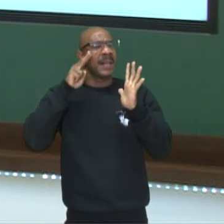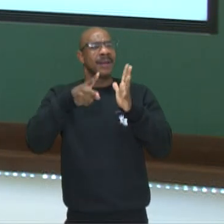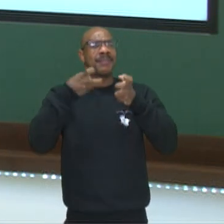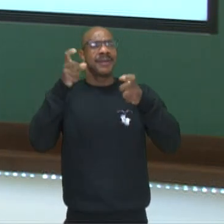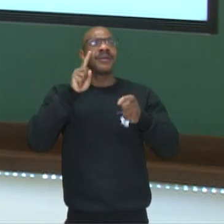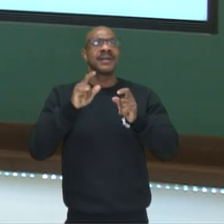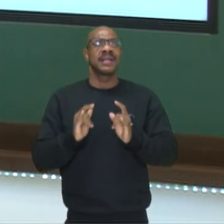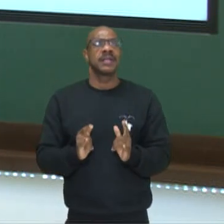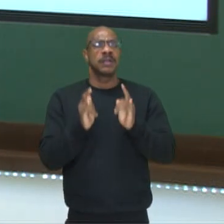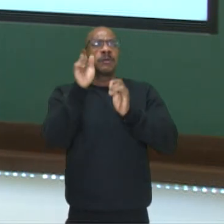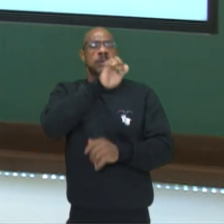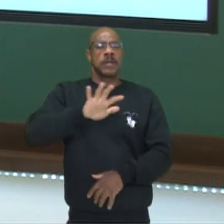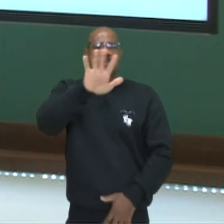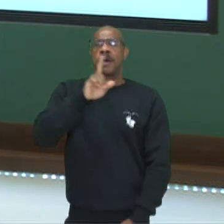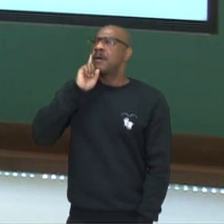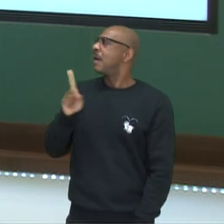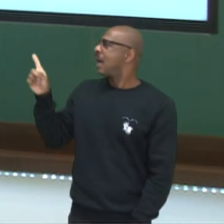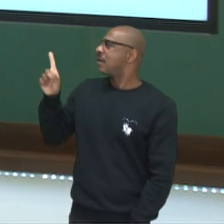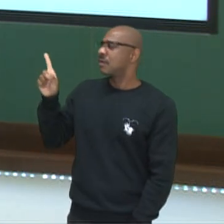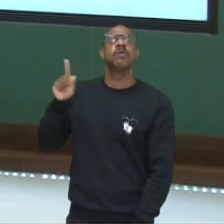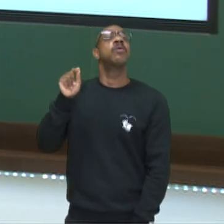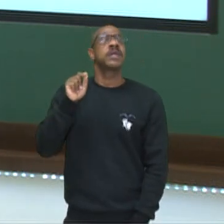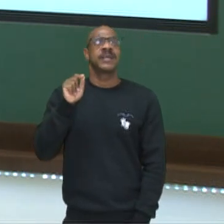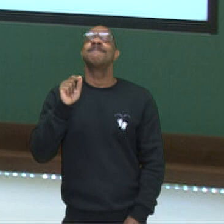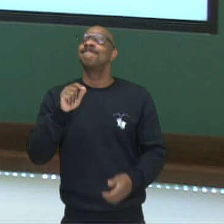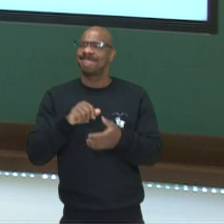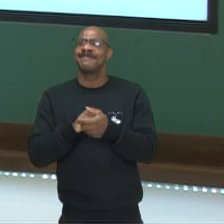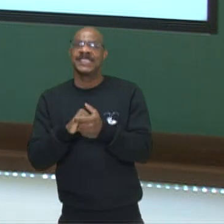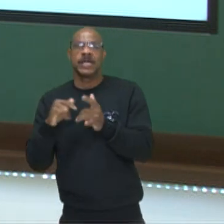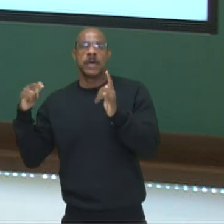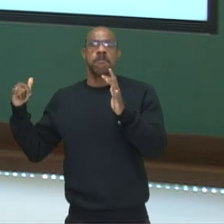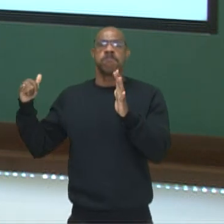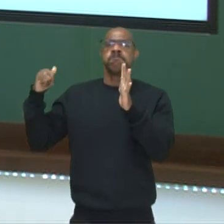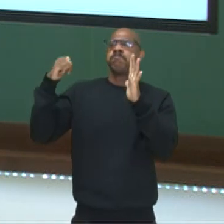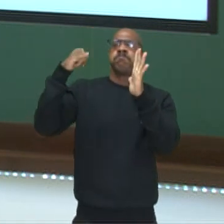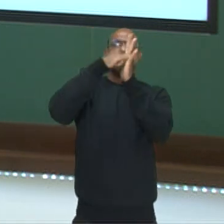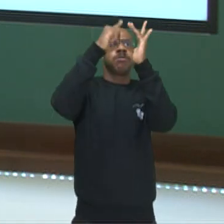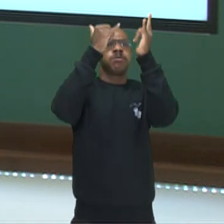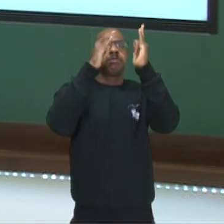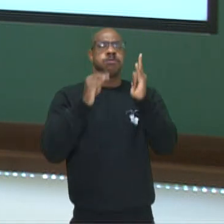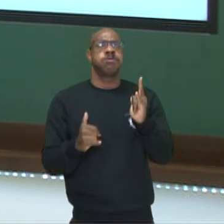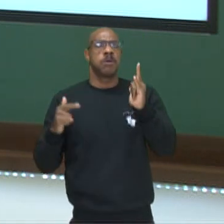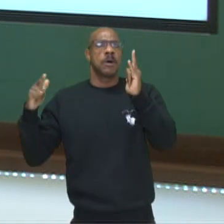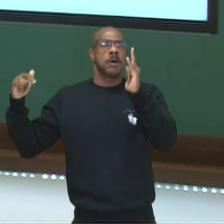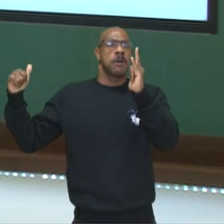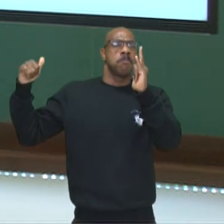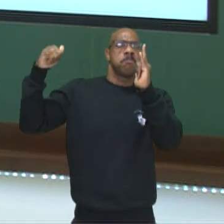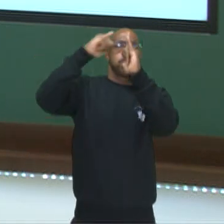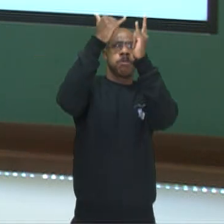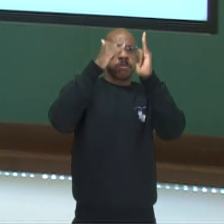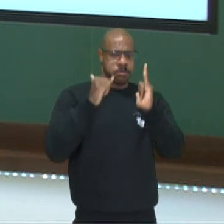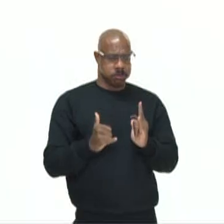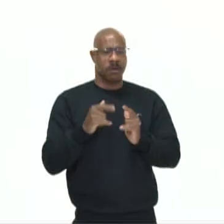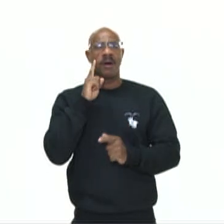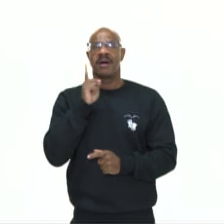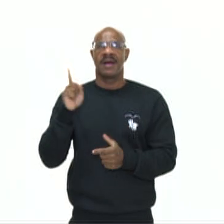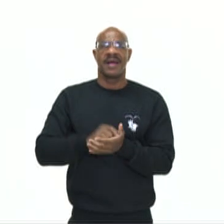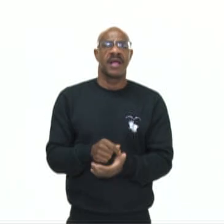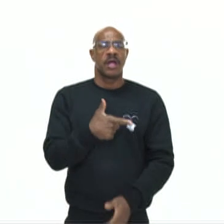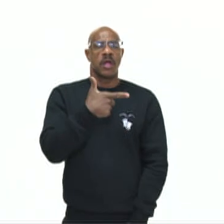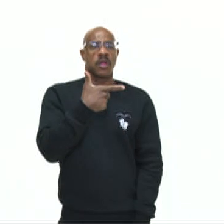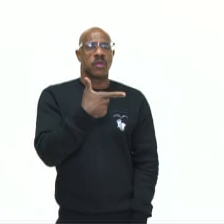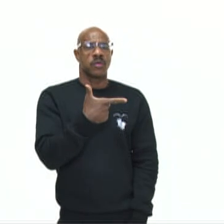sobre essa imagem, que é o atentado que os Estados Unidos vai sofrer no ano de 2001, o